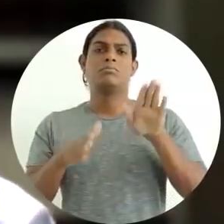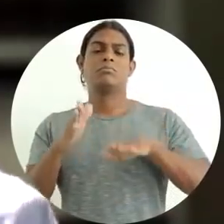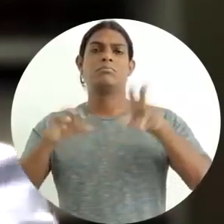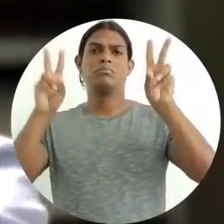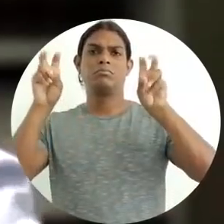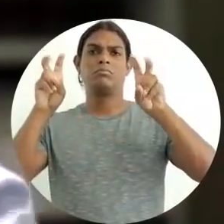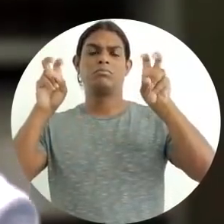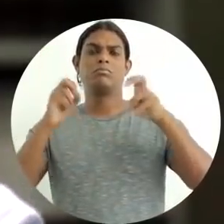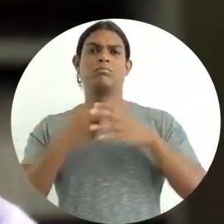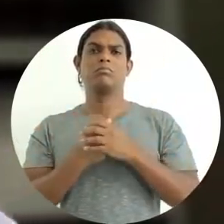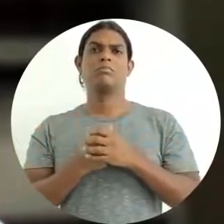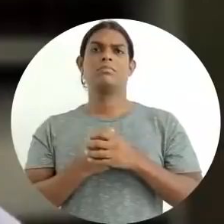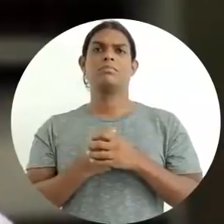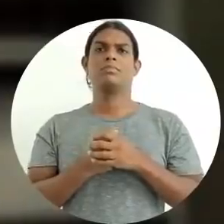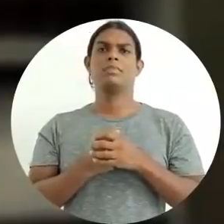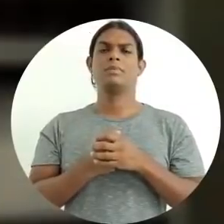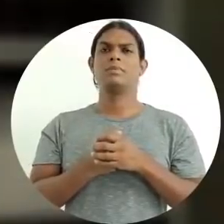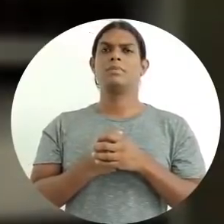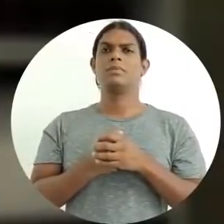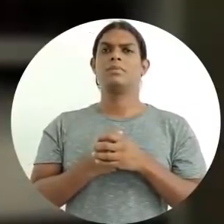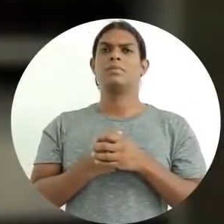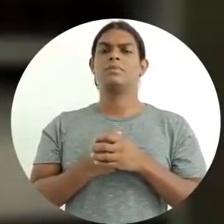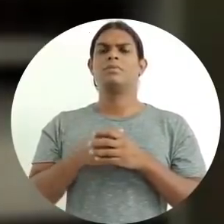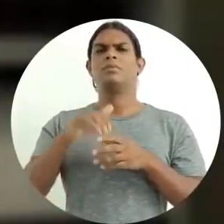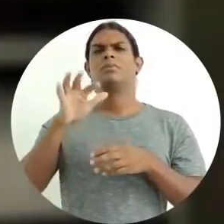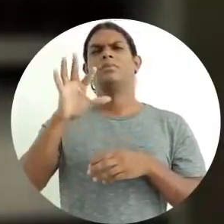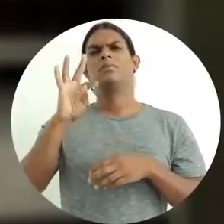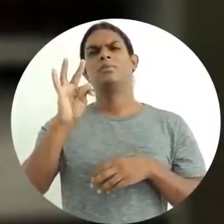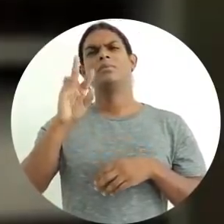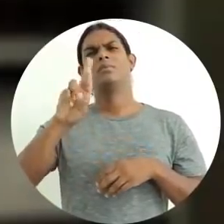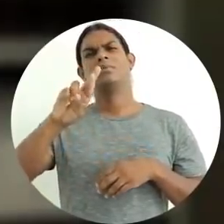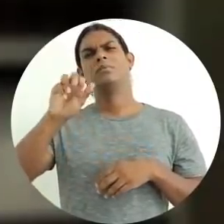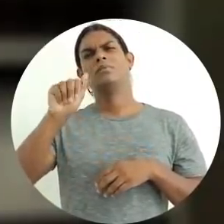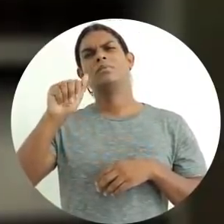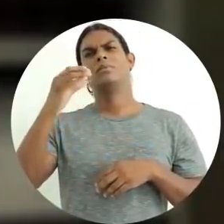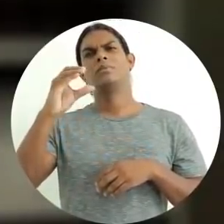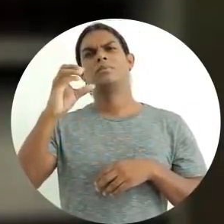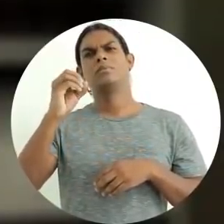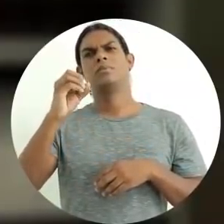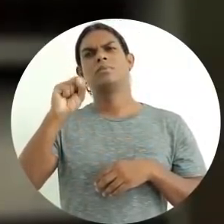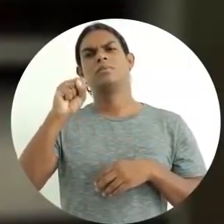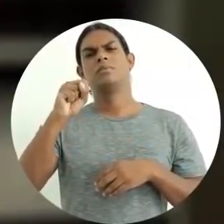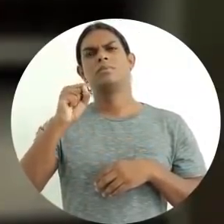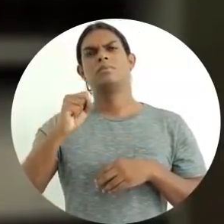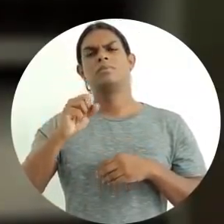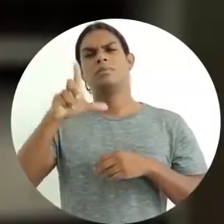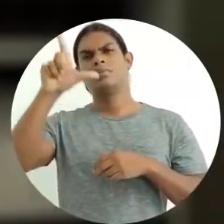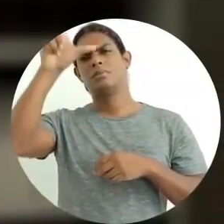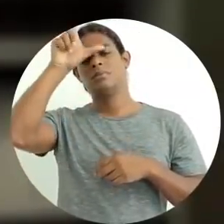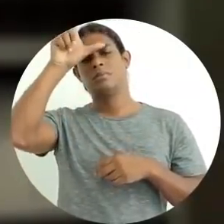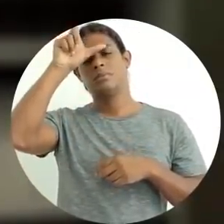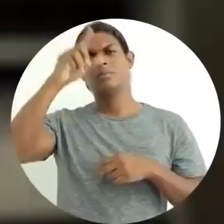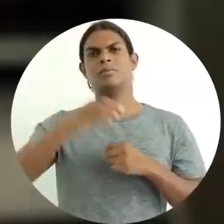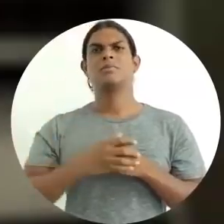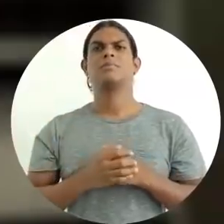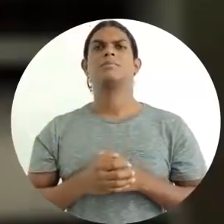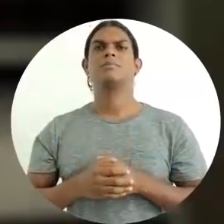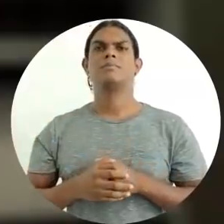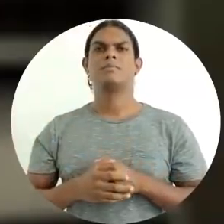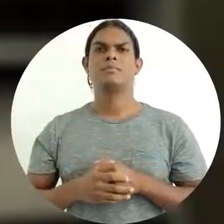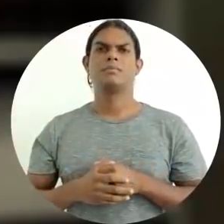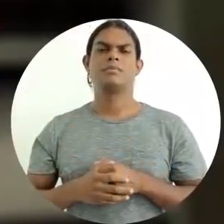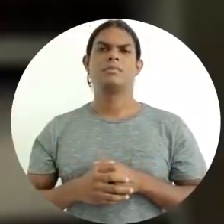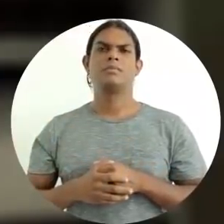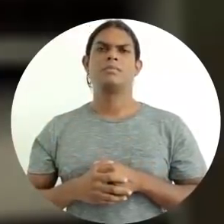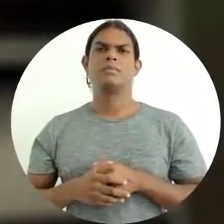alguns traços. Isto mesmo, a teoria dos traços de liderança, que fala dos fatores